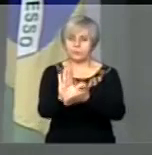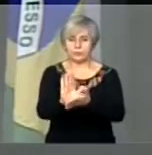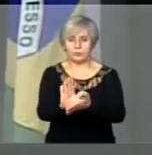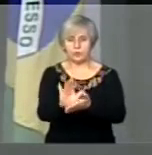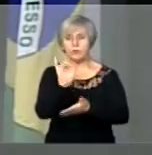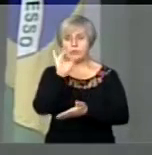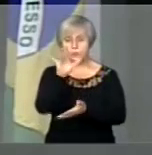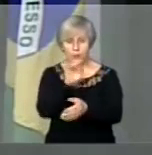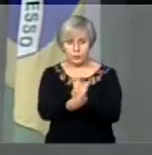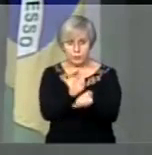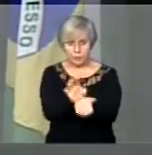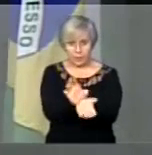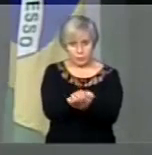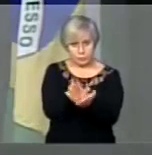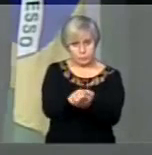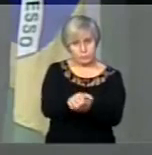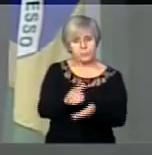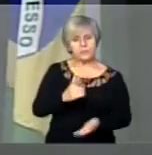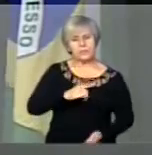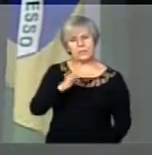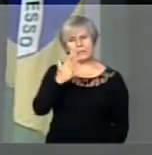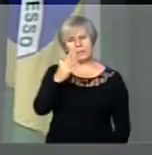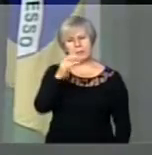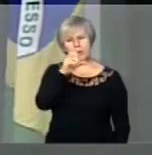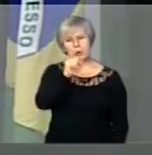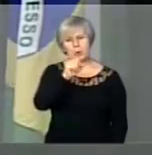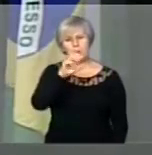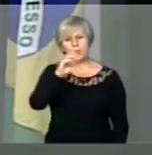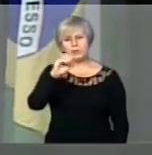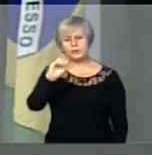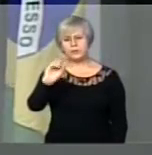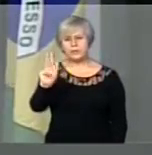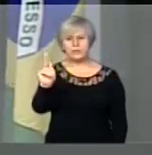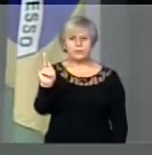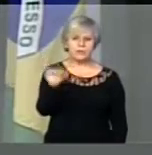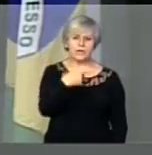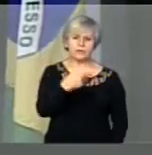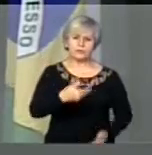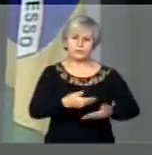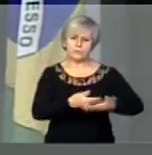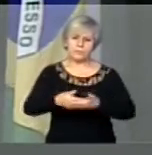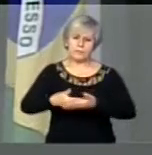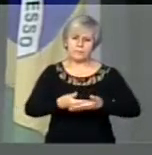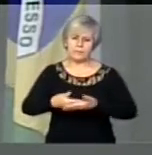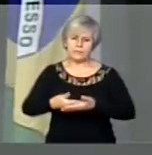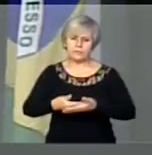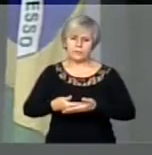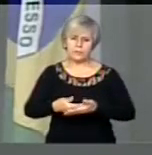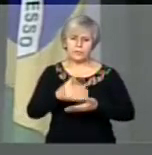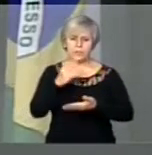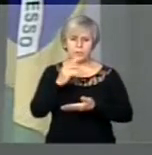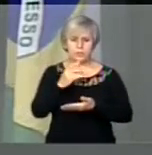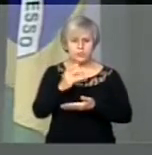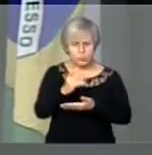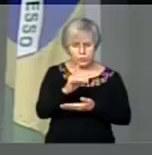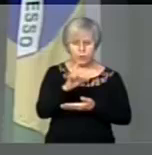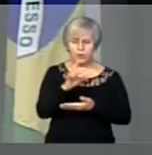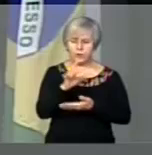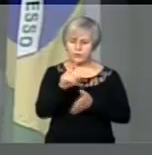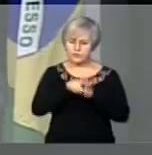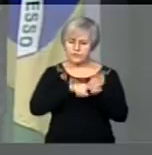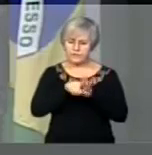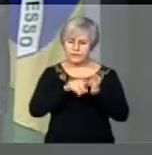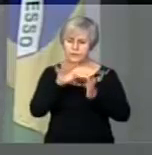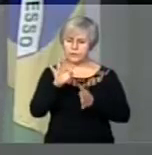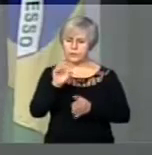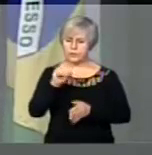Pernambuco algo em torno de 800 casos de bebês que só de tomografia sob